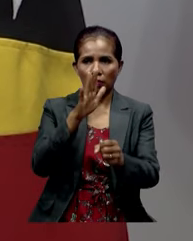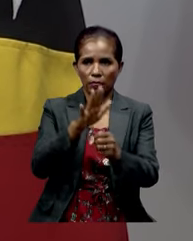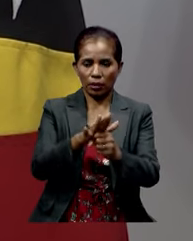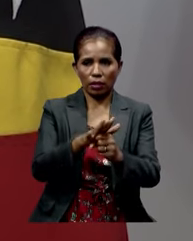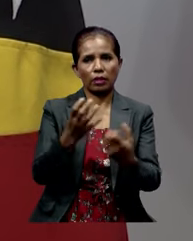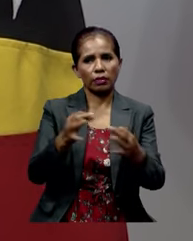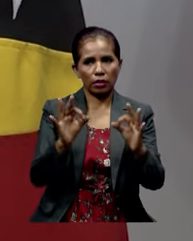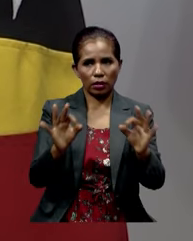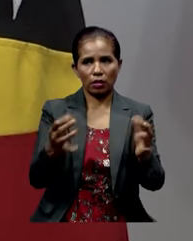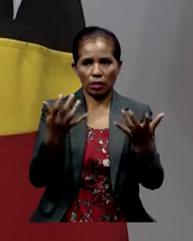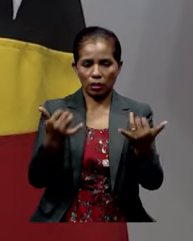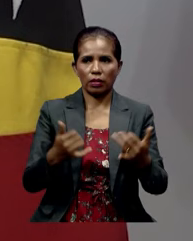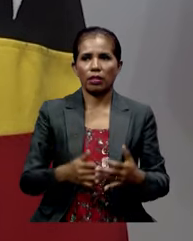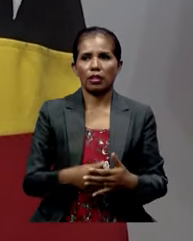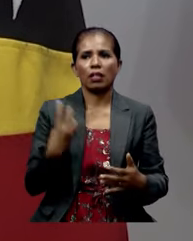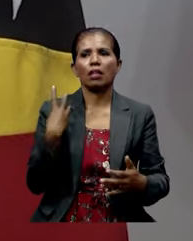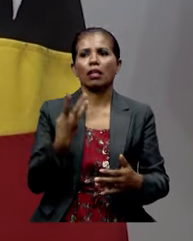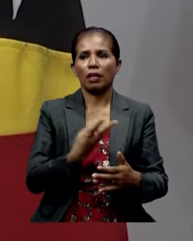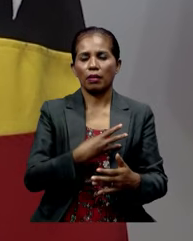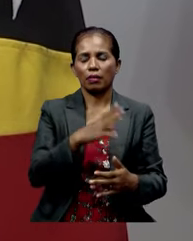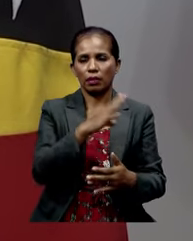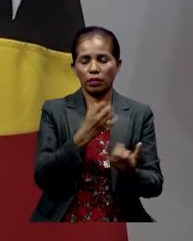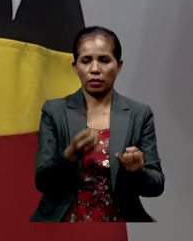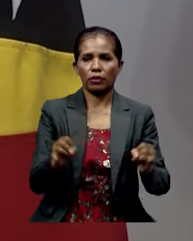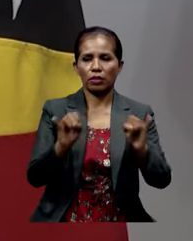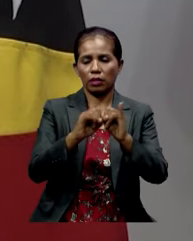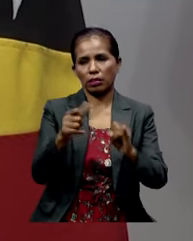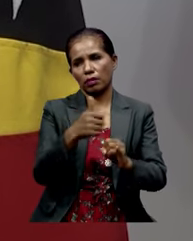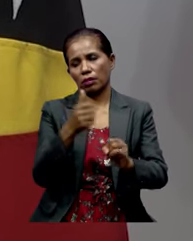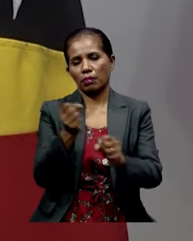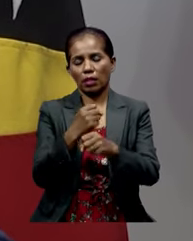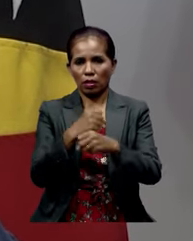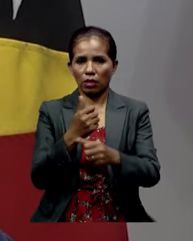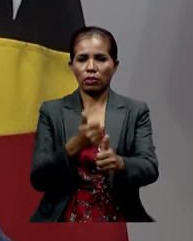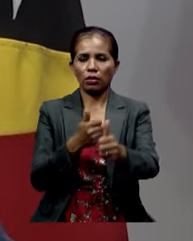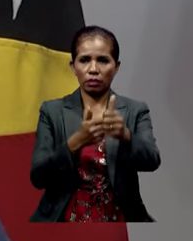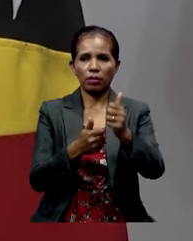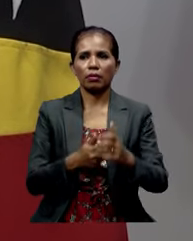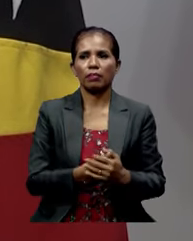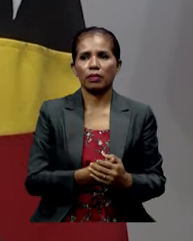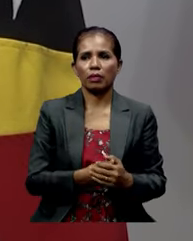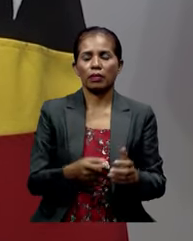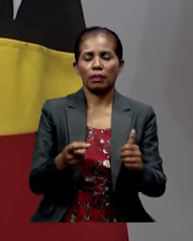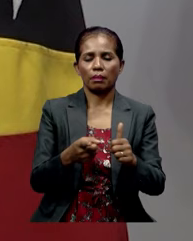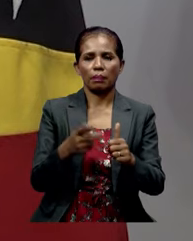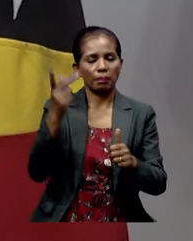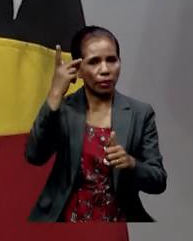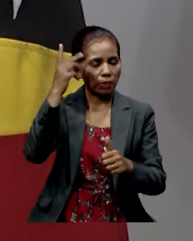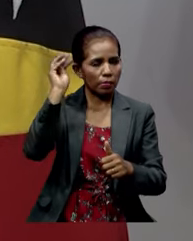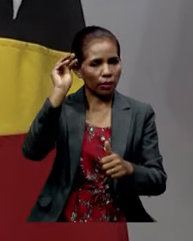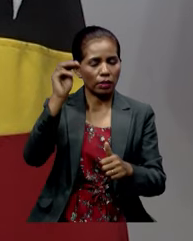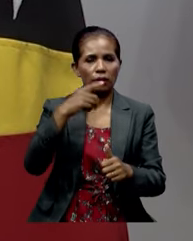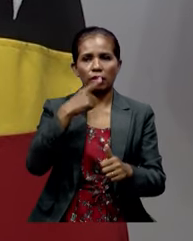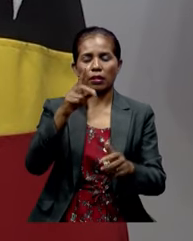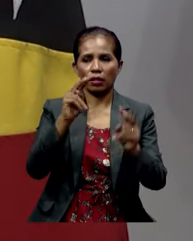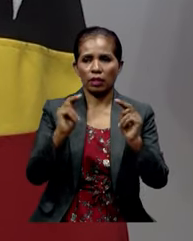agora, ami hen kata instituição in siraselo bel halo tuir, primeiro-ministro Hatete dian quando tem